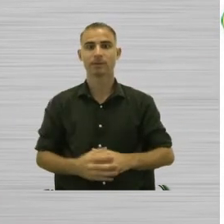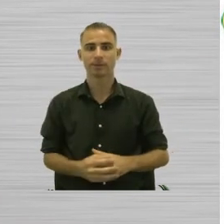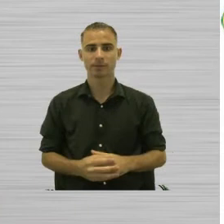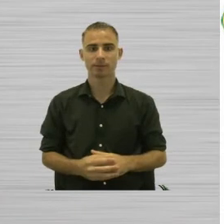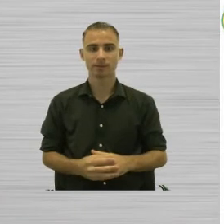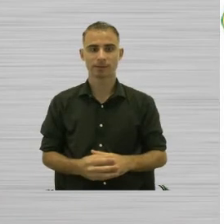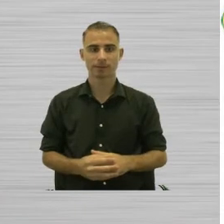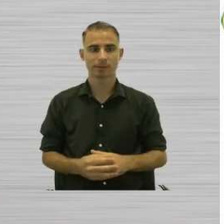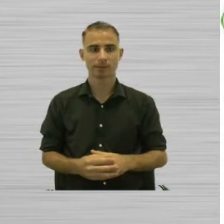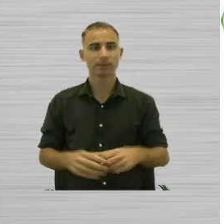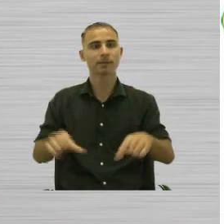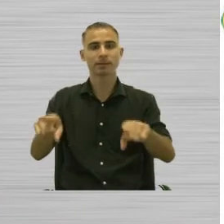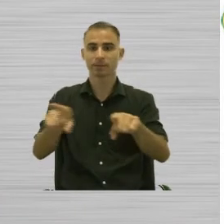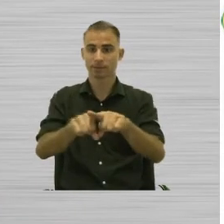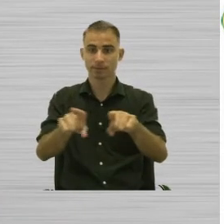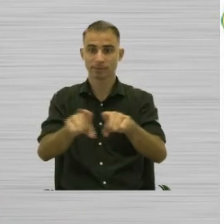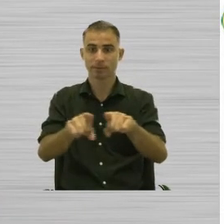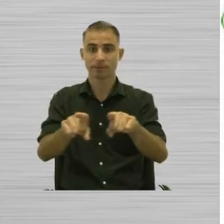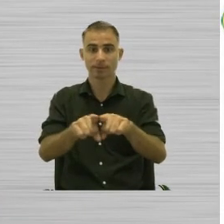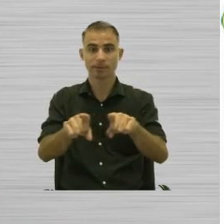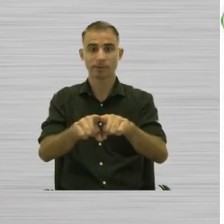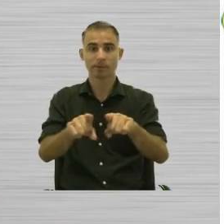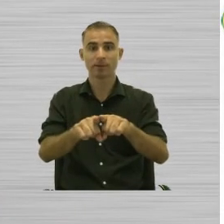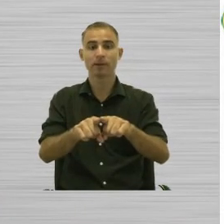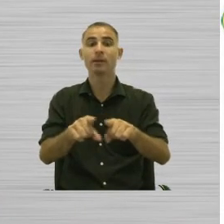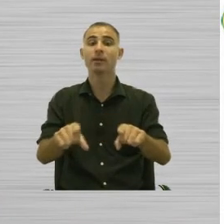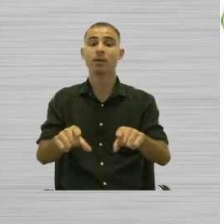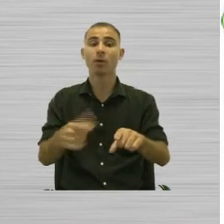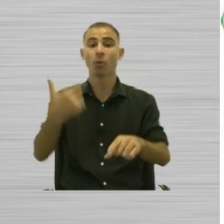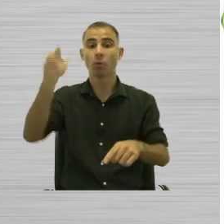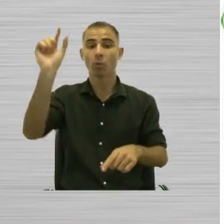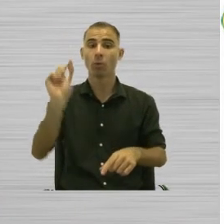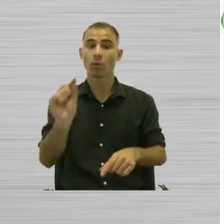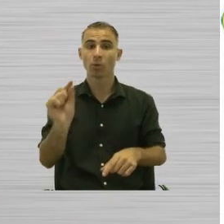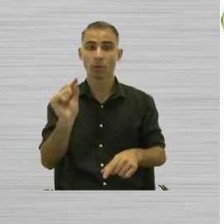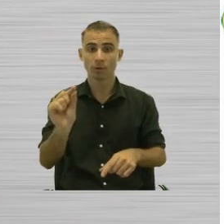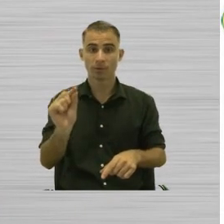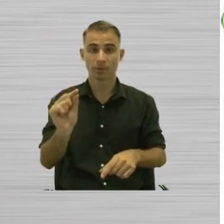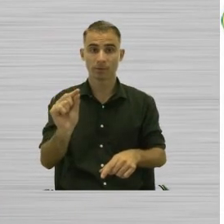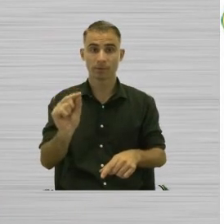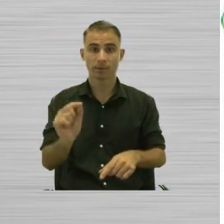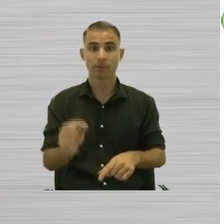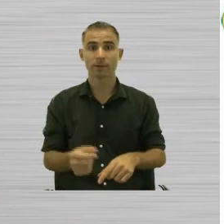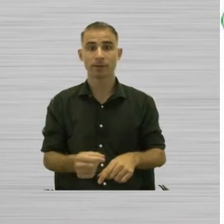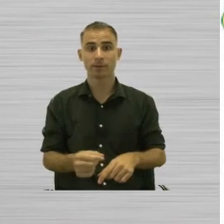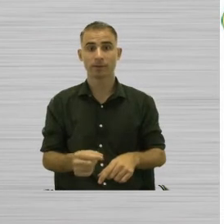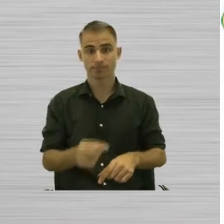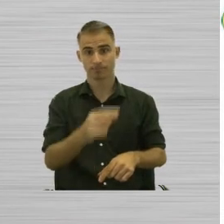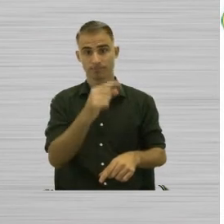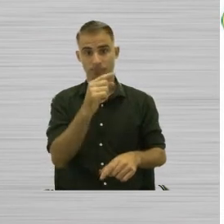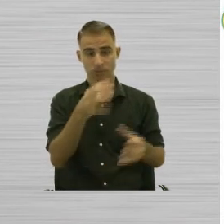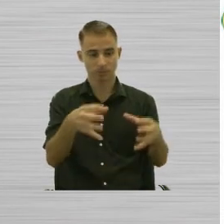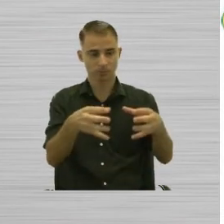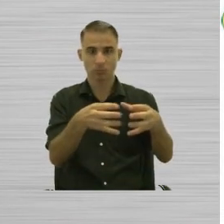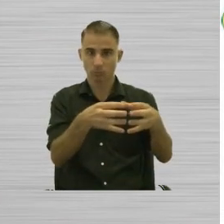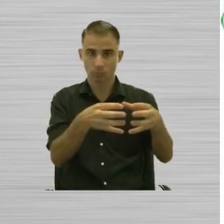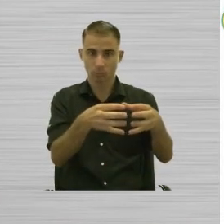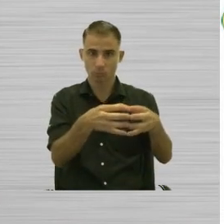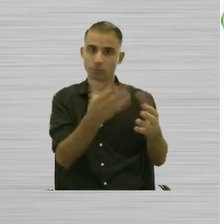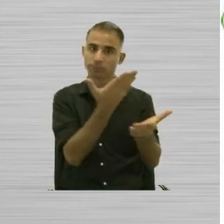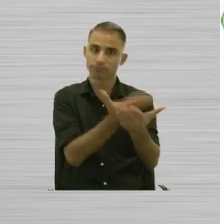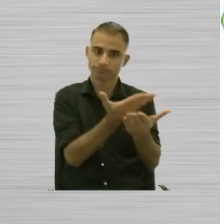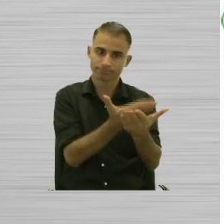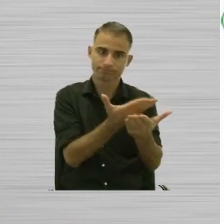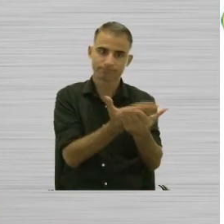Tivemos também a formação de apoio matricial para as equipes. Essa é uma formação importante porque